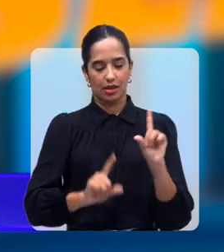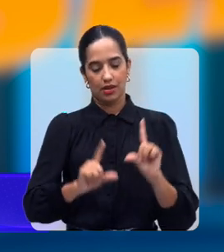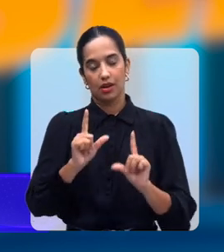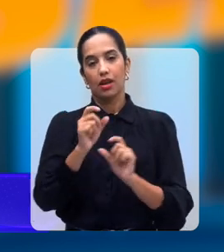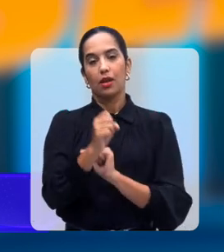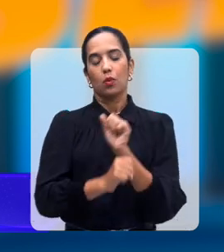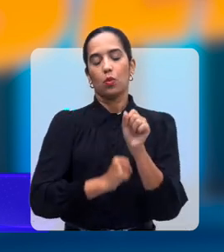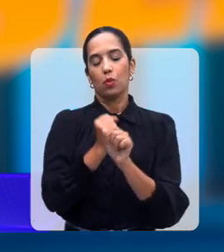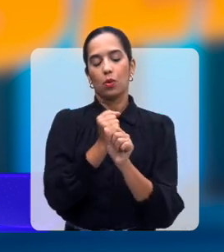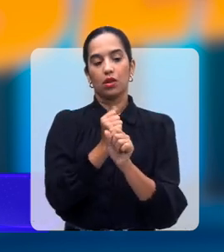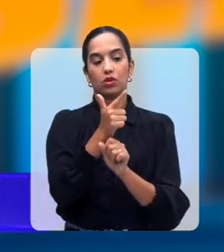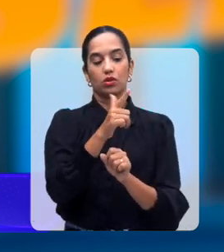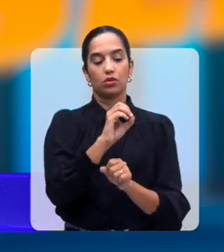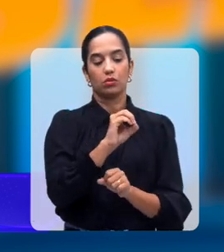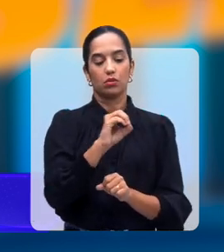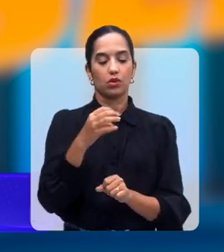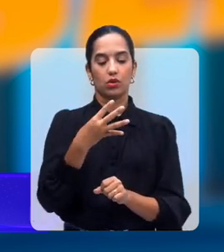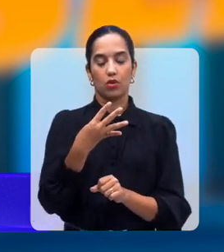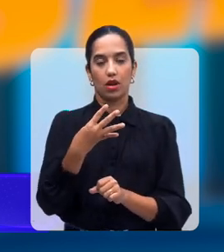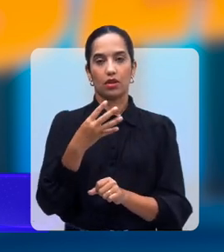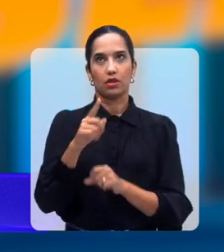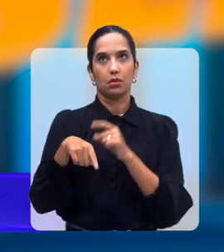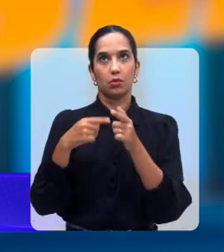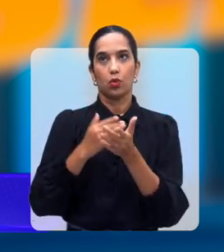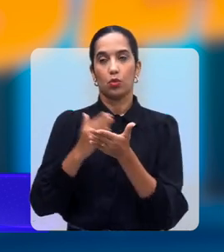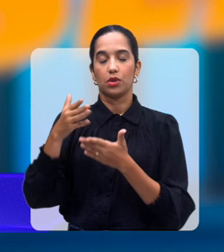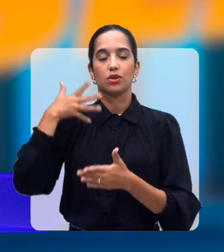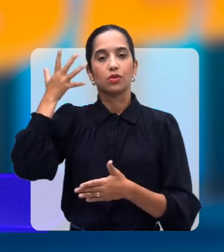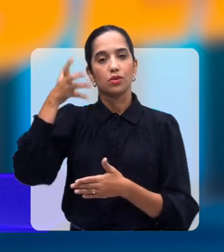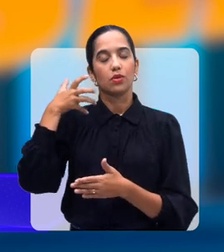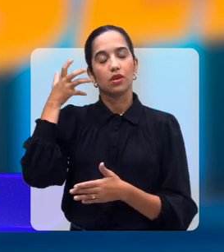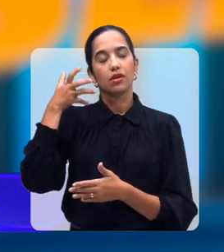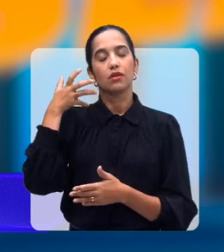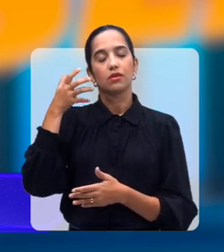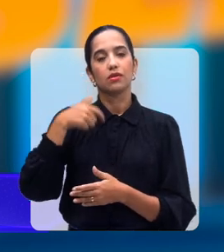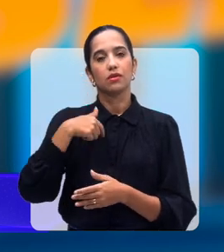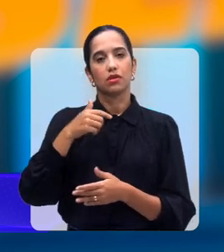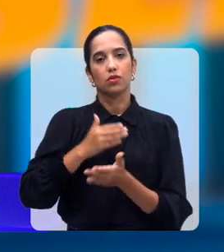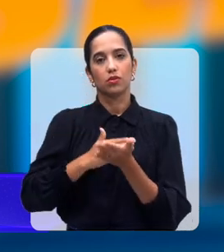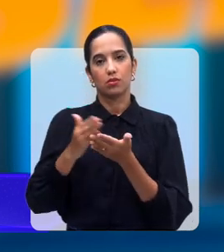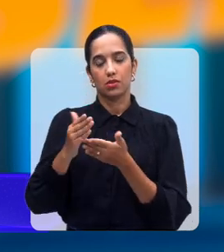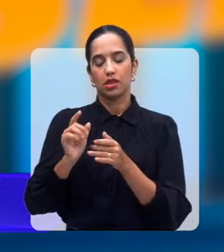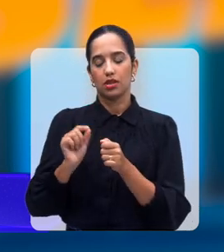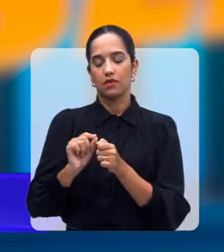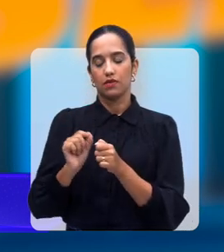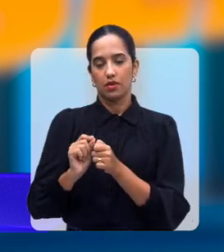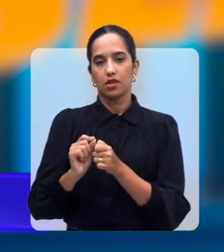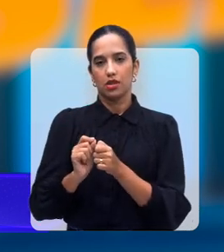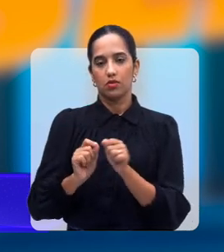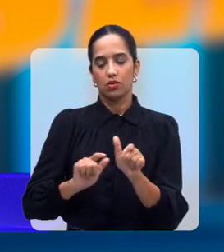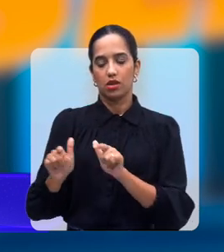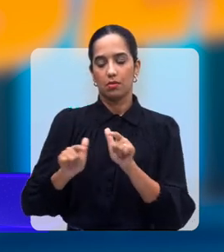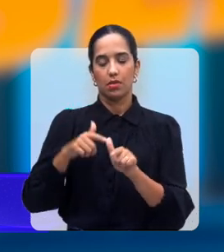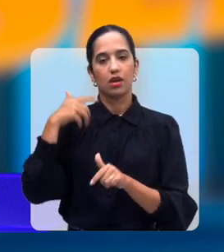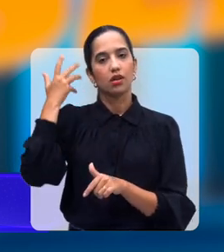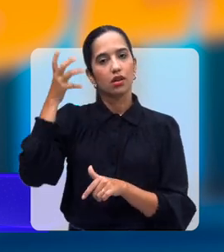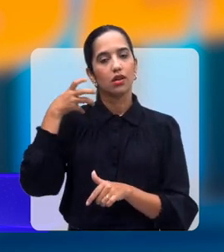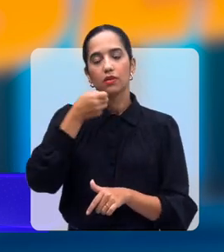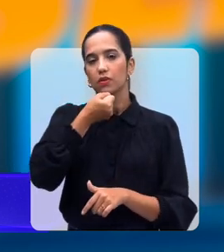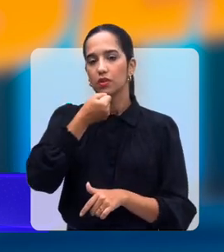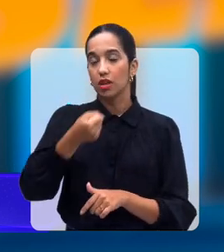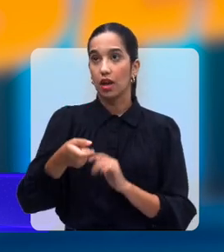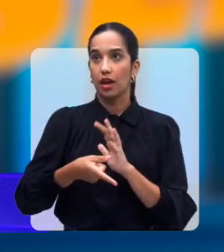em 2004, 2003 eu passei para o rádio, onde eu fui fazer radiojornalismo. E antes,